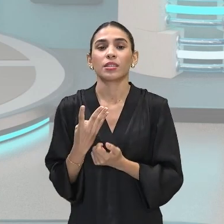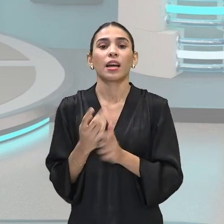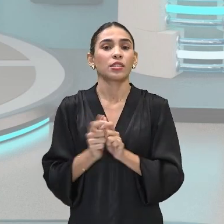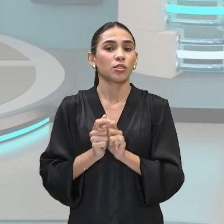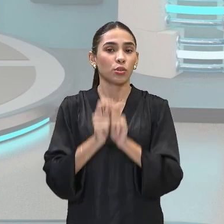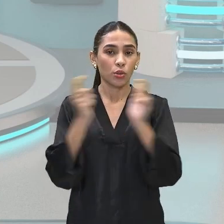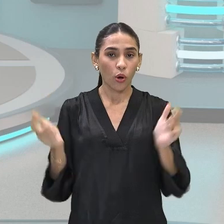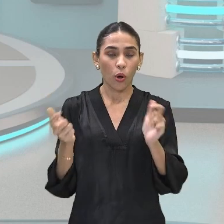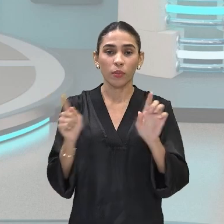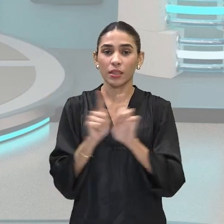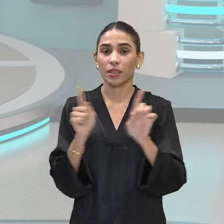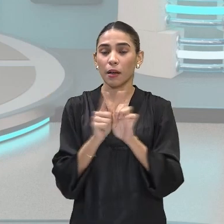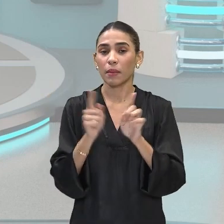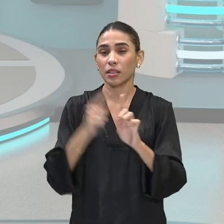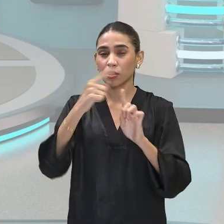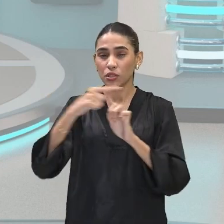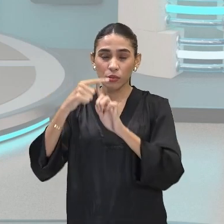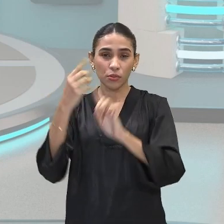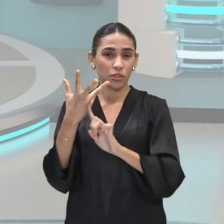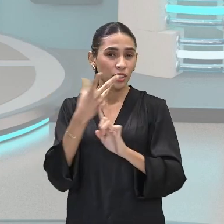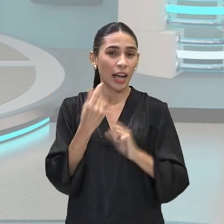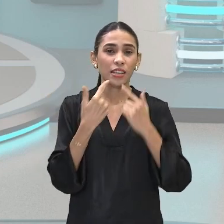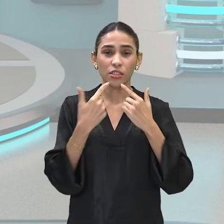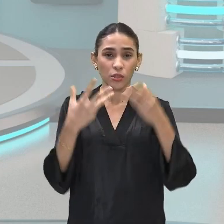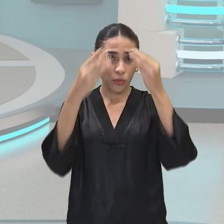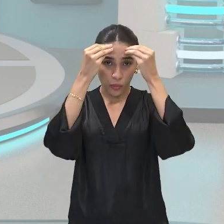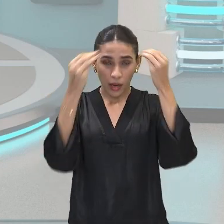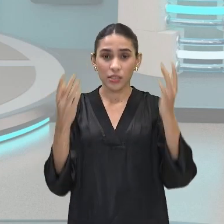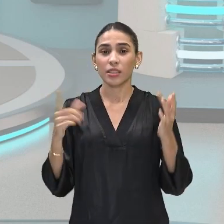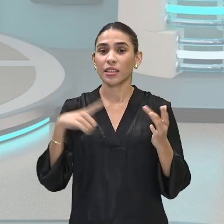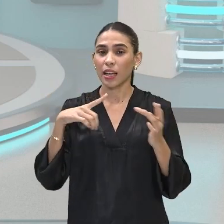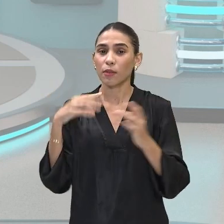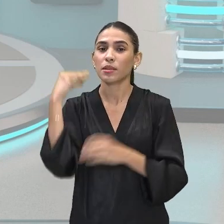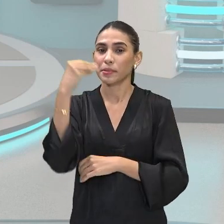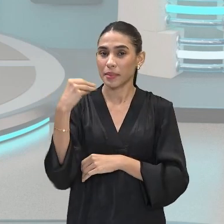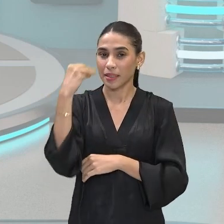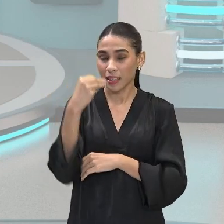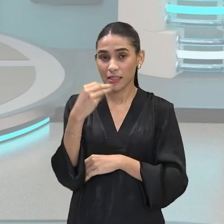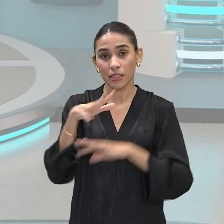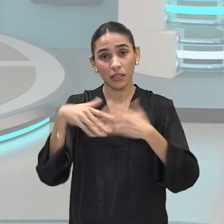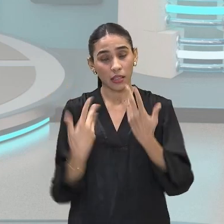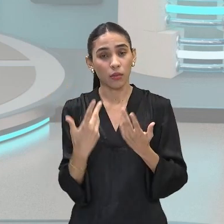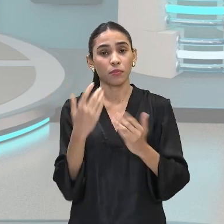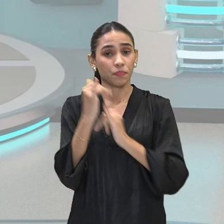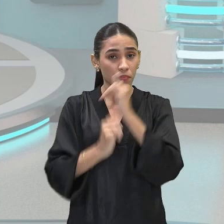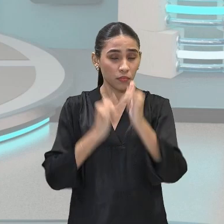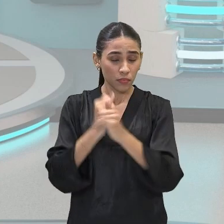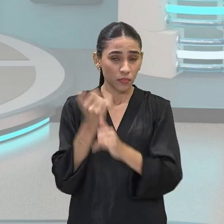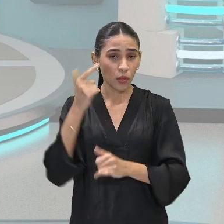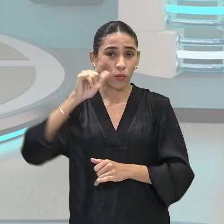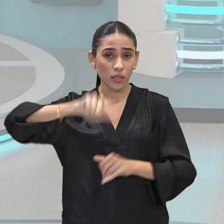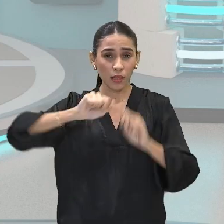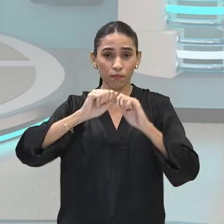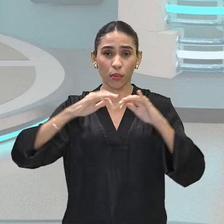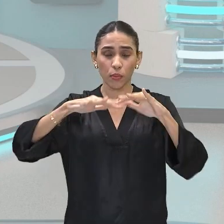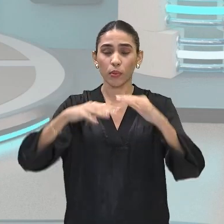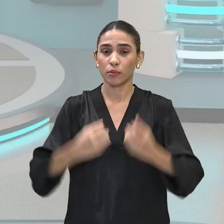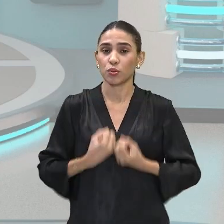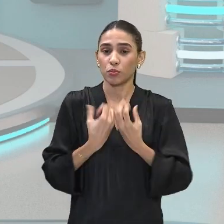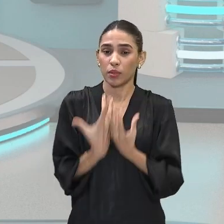se encontram. A cultura digital, ela permitiu isso, né? Que as pessoas possam se expressar, que elas